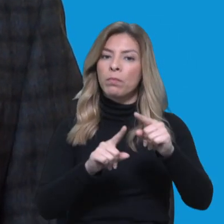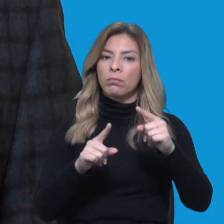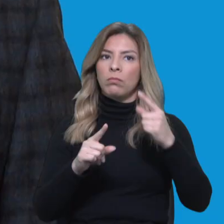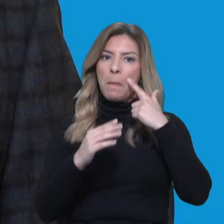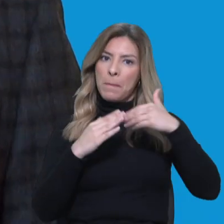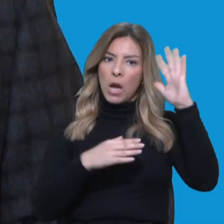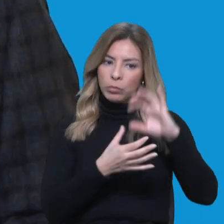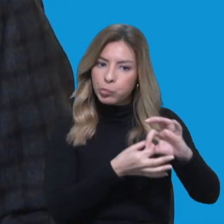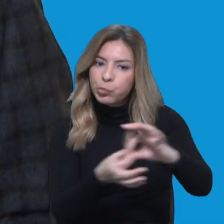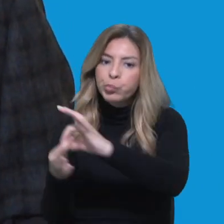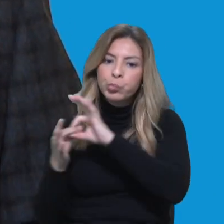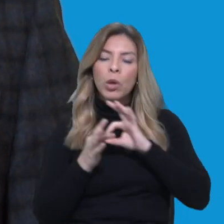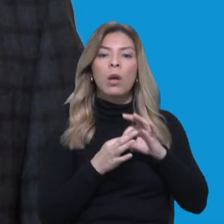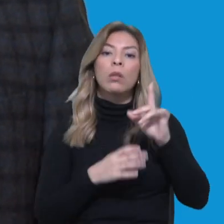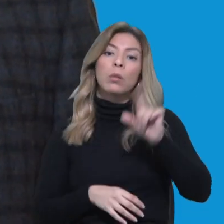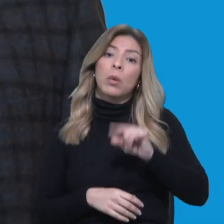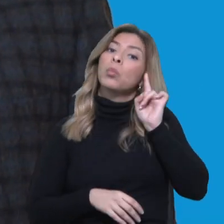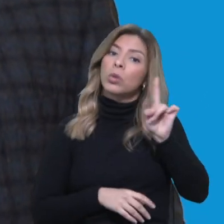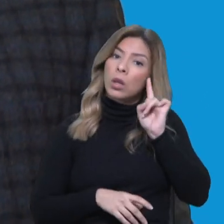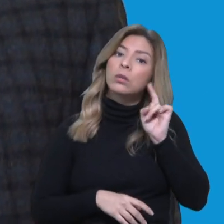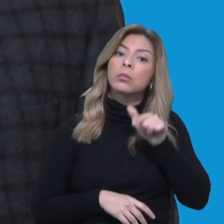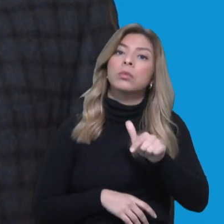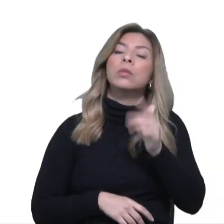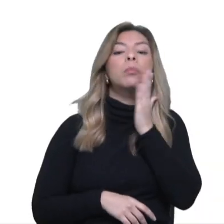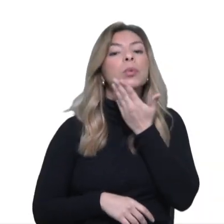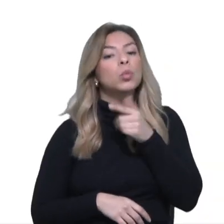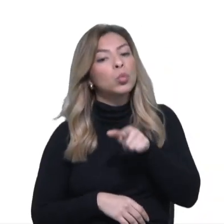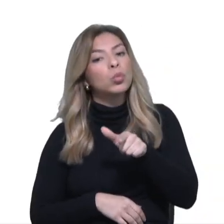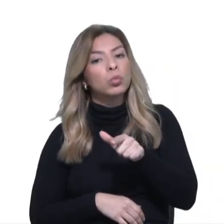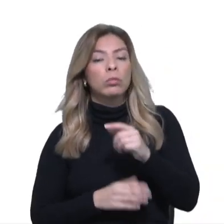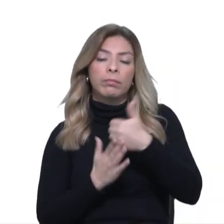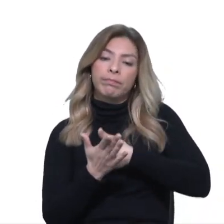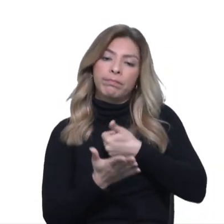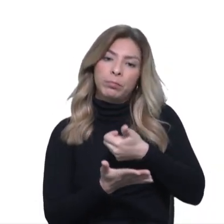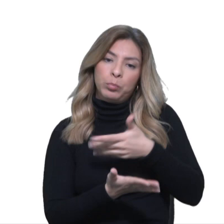e mais, e isso é importante, conforme ao Evangelho.